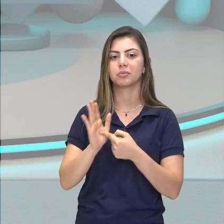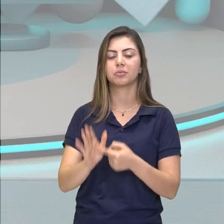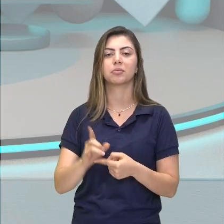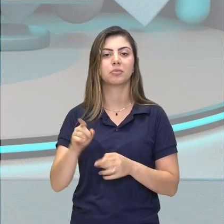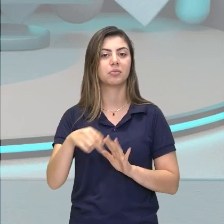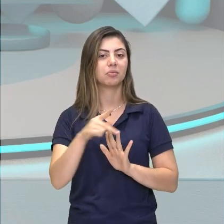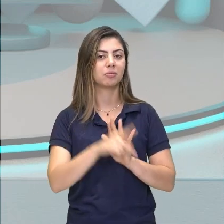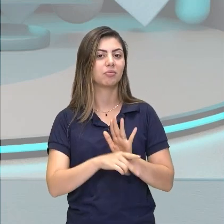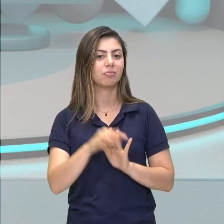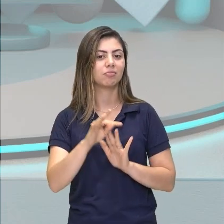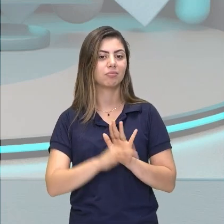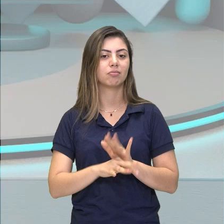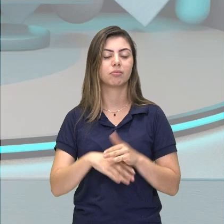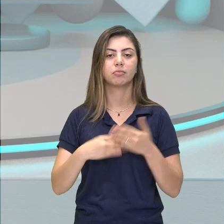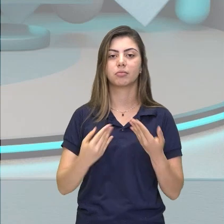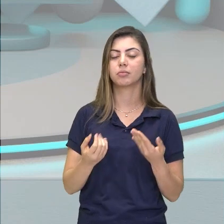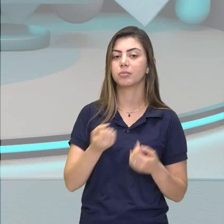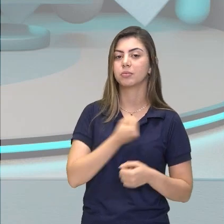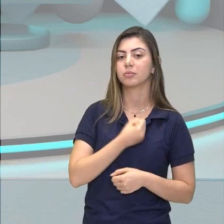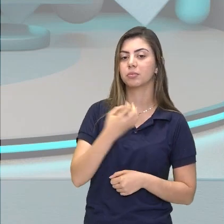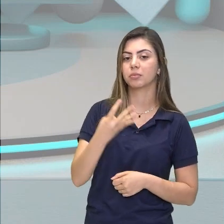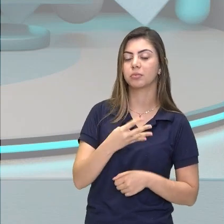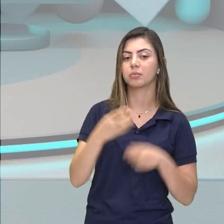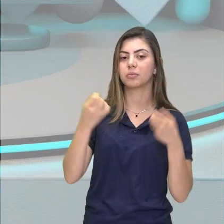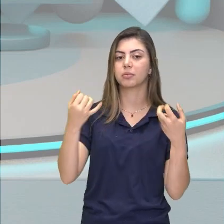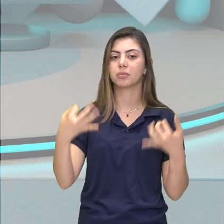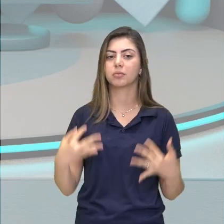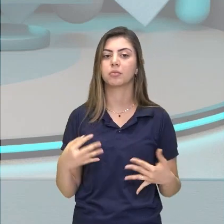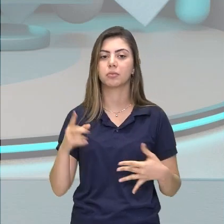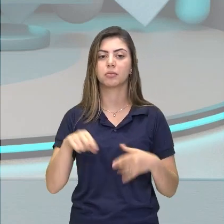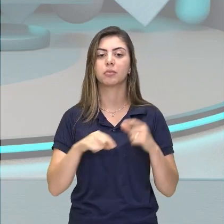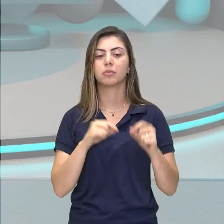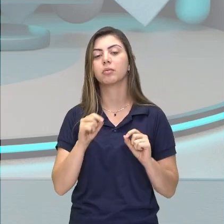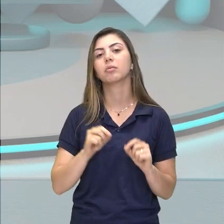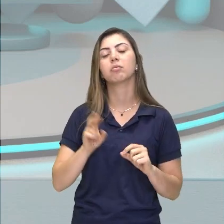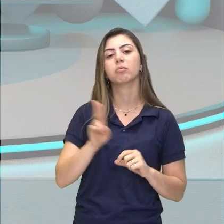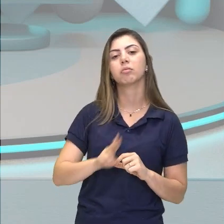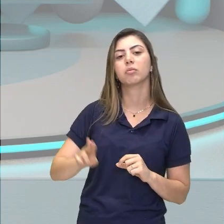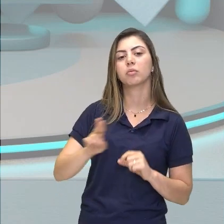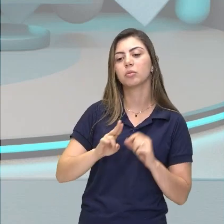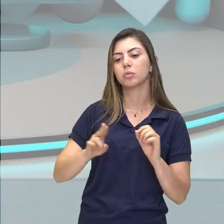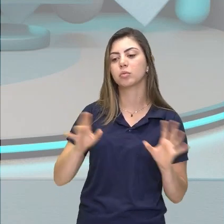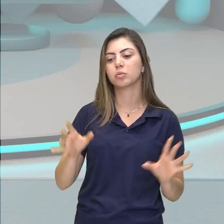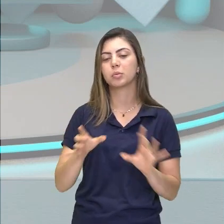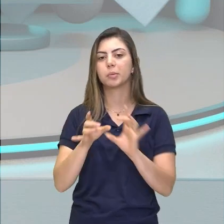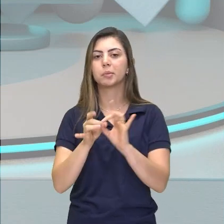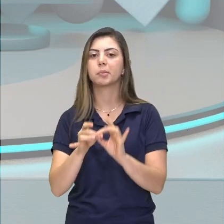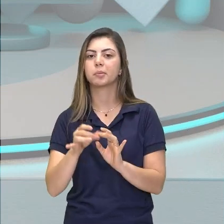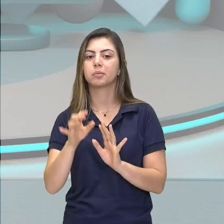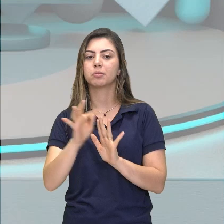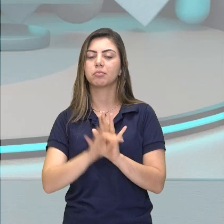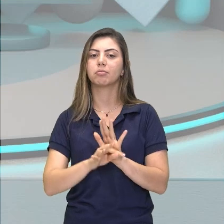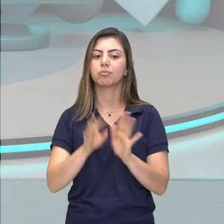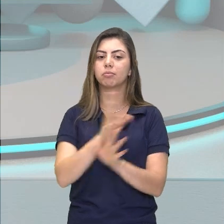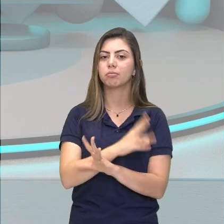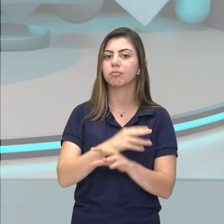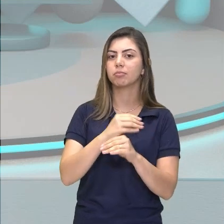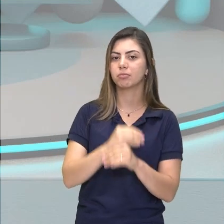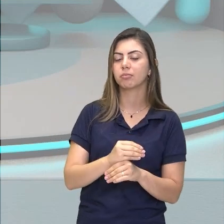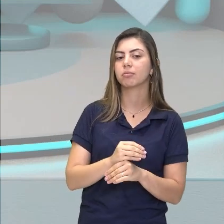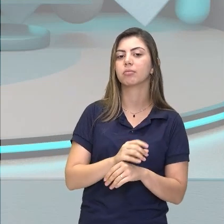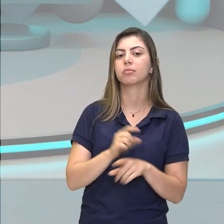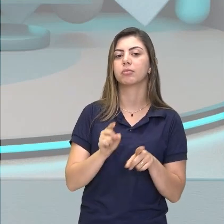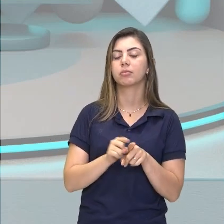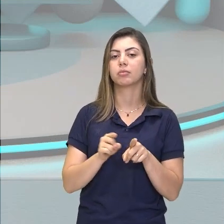texto. A competência 4, que vai trabalhar com a questão dos conectivos, como é que você conecta esse texto, e, por fim, a proposta